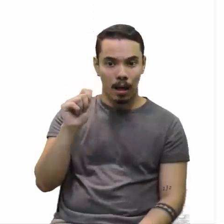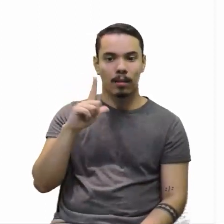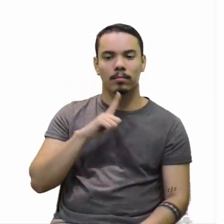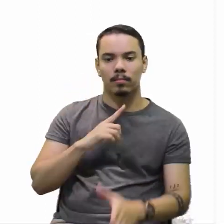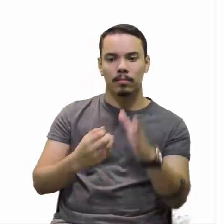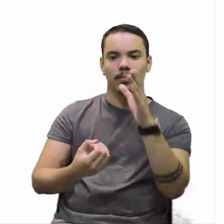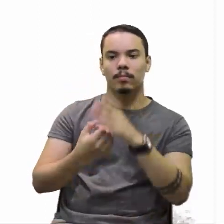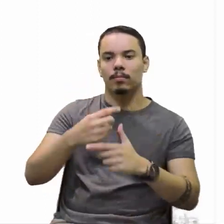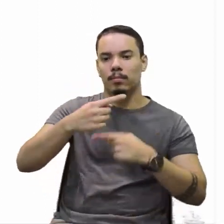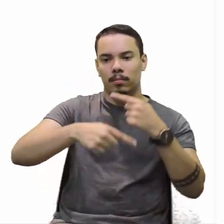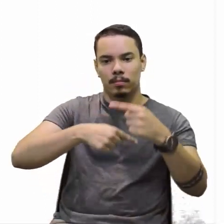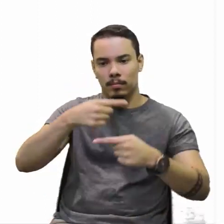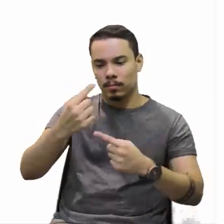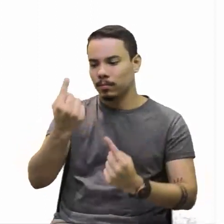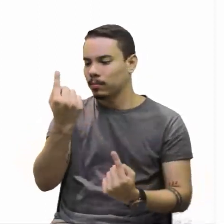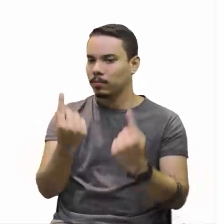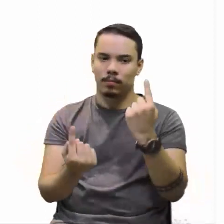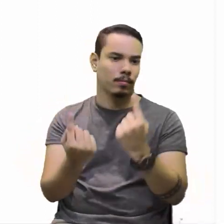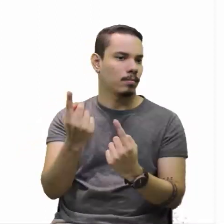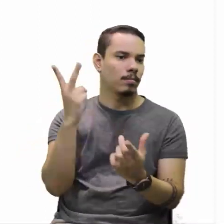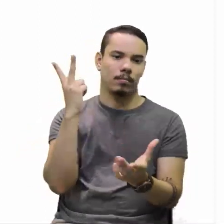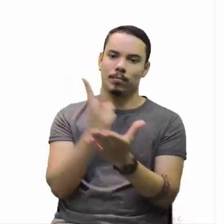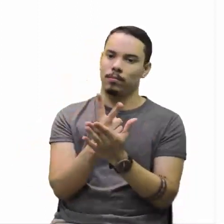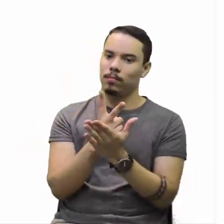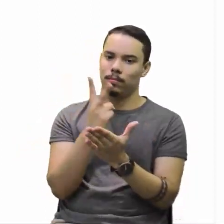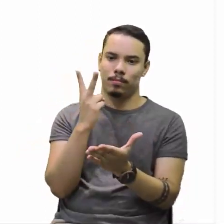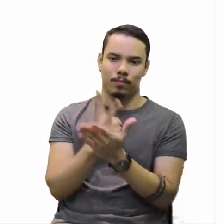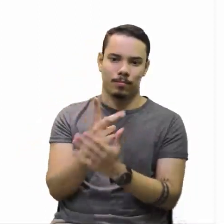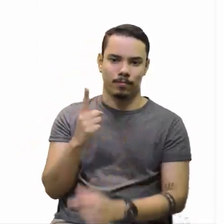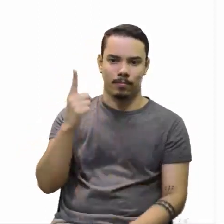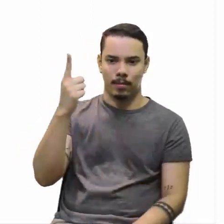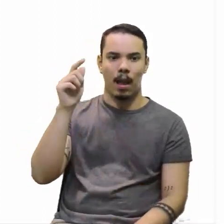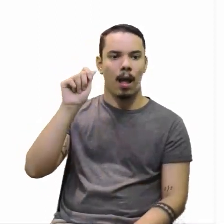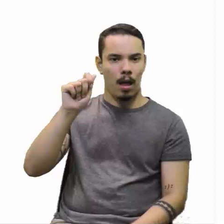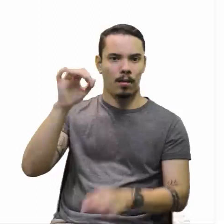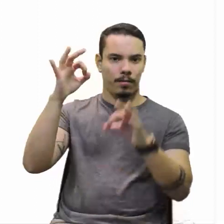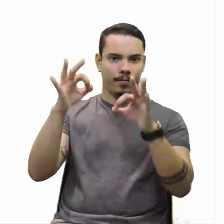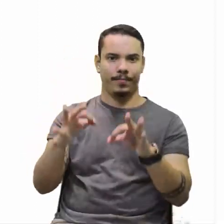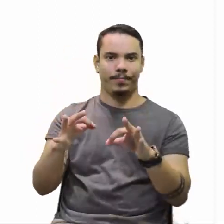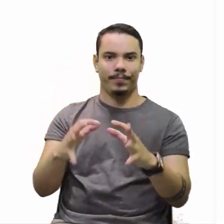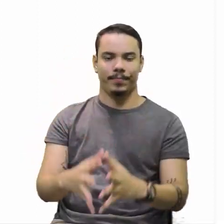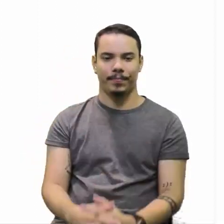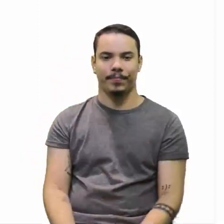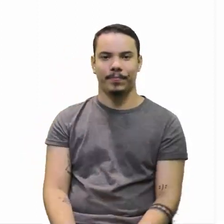uma corrente elétrica alternada. Certo?